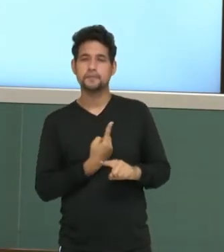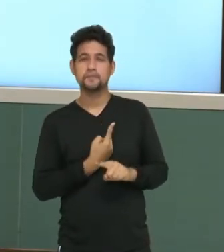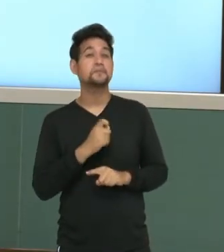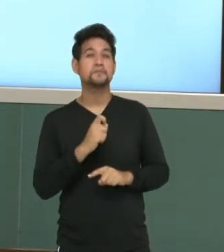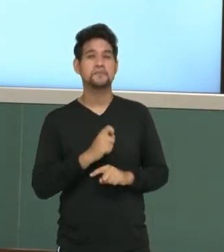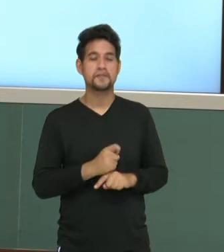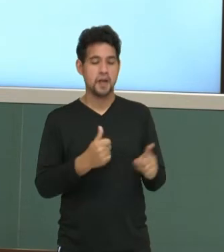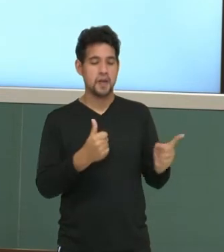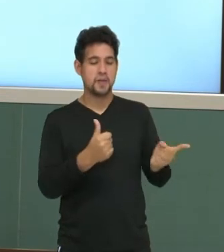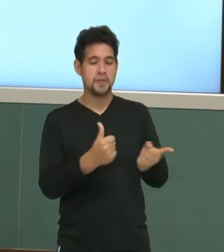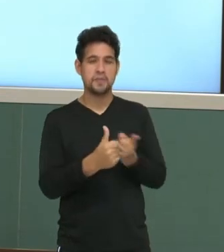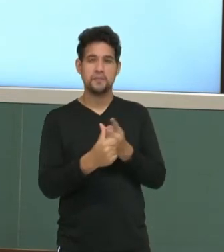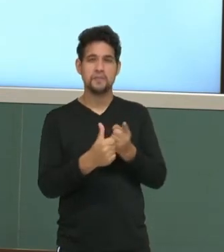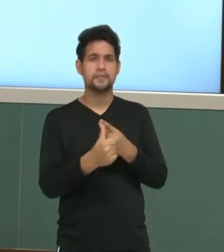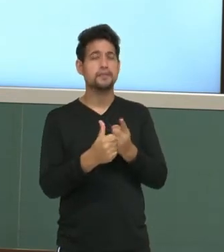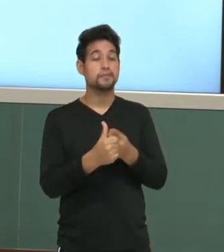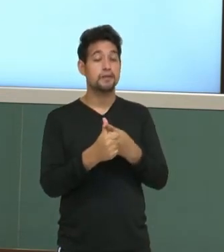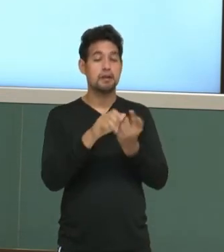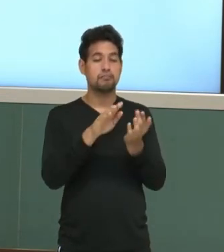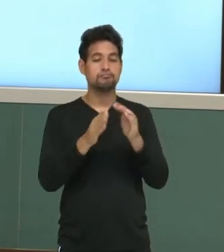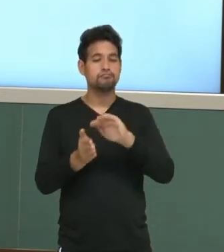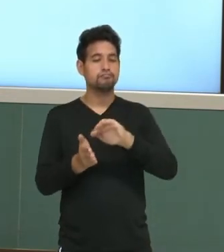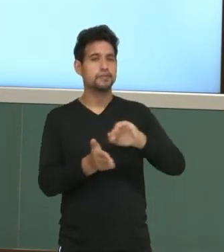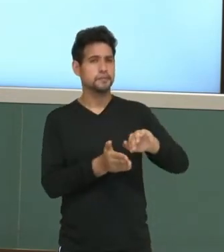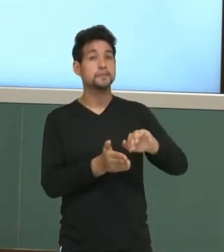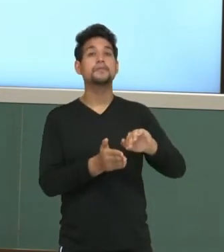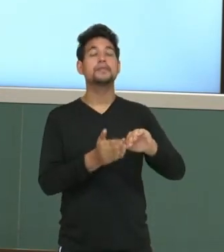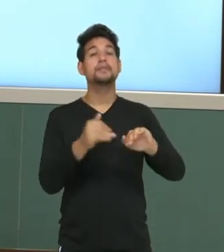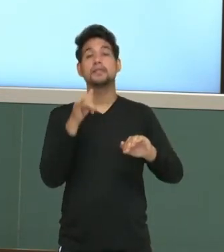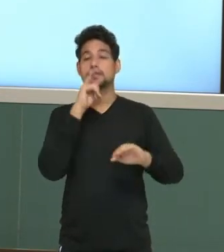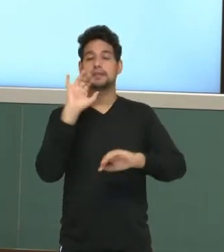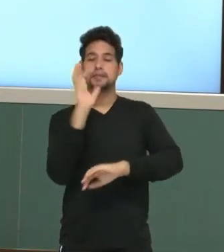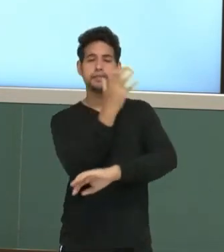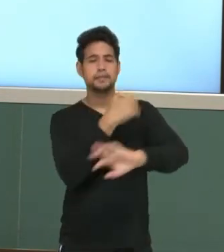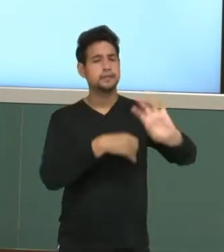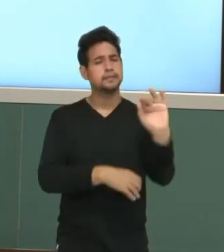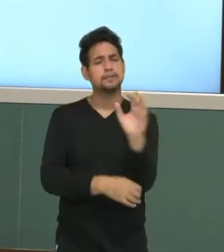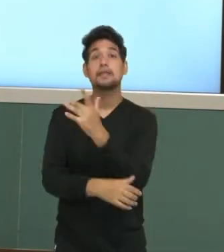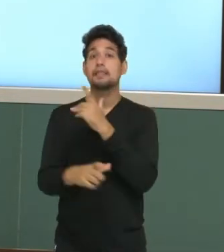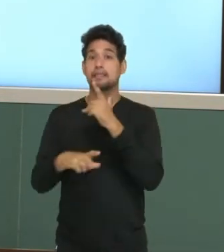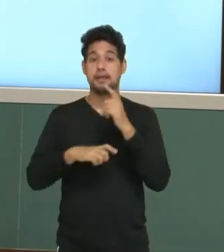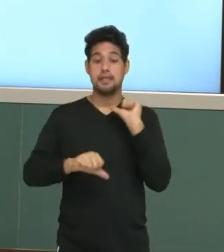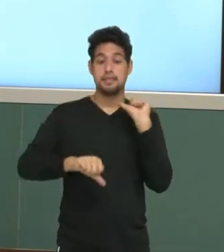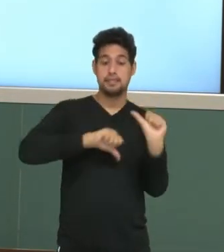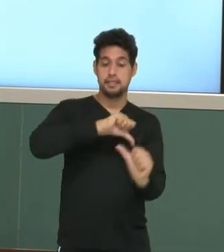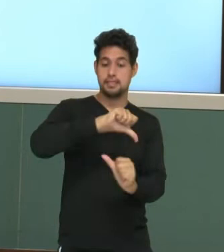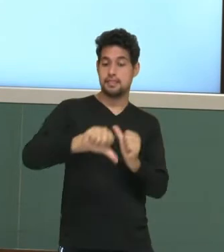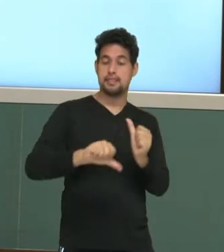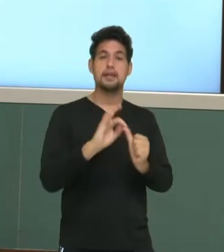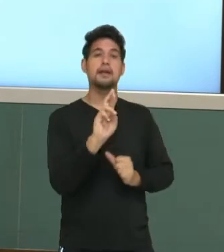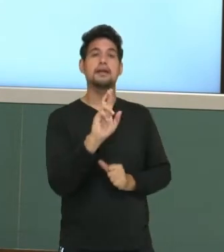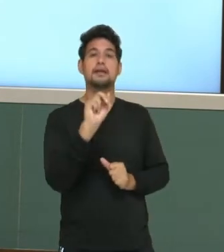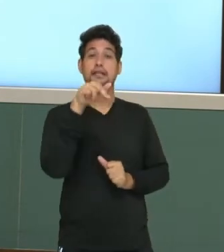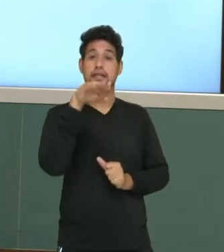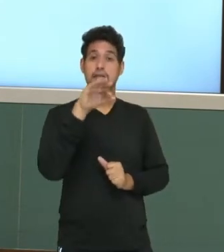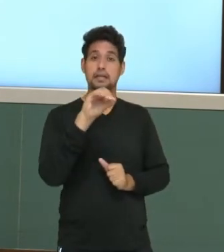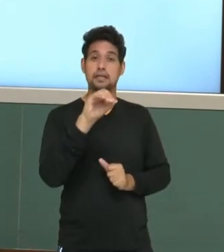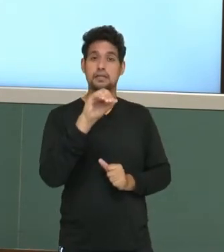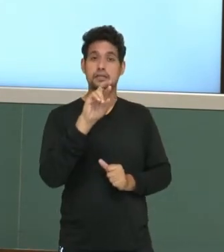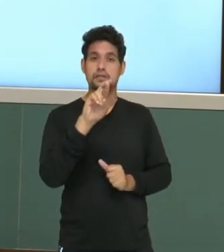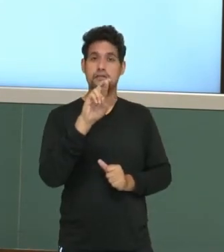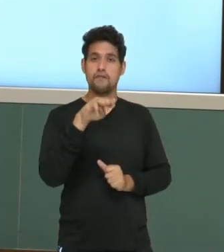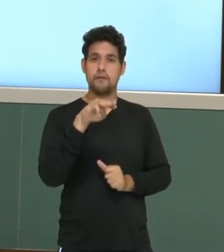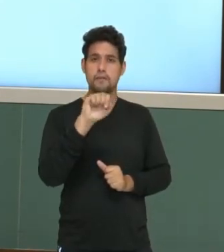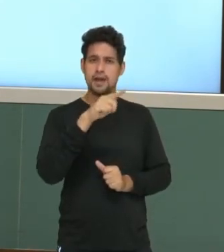nossa primeira separação. Na natureza, existem transformações. Eu